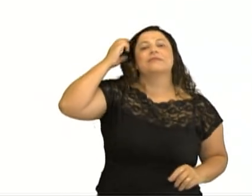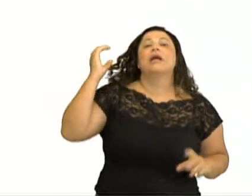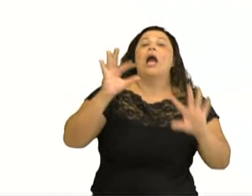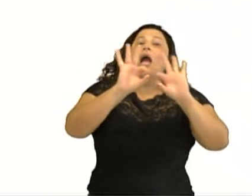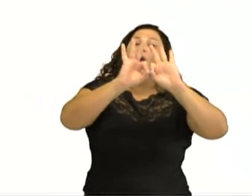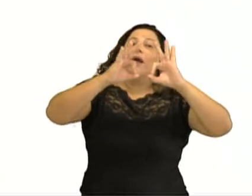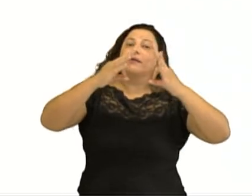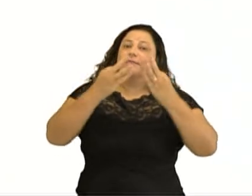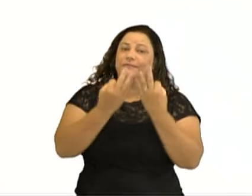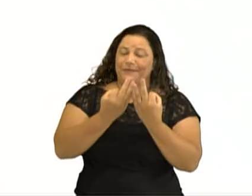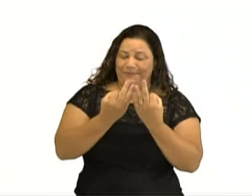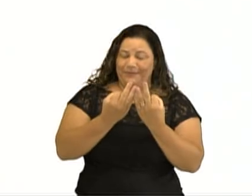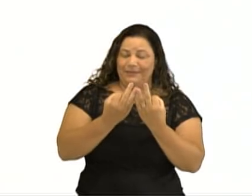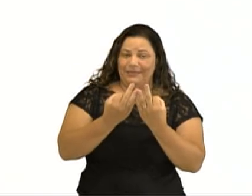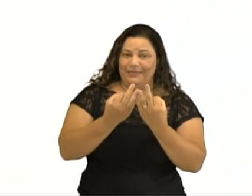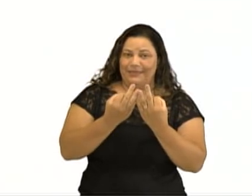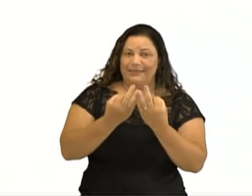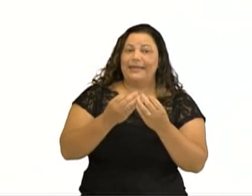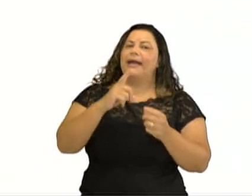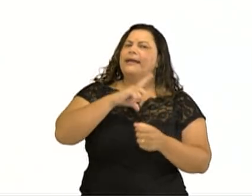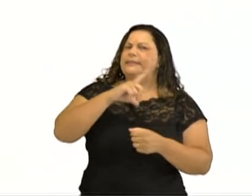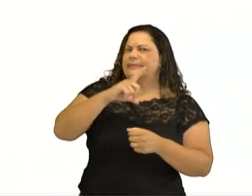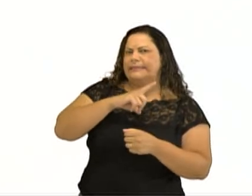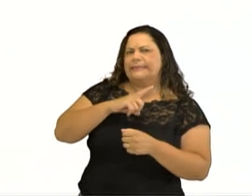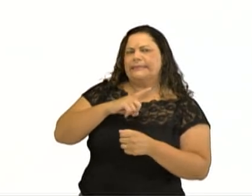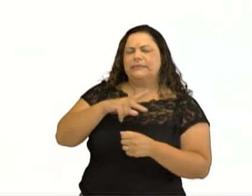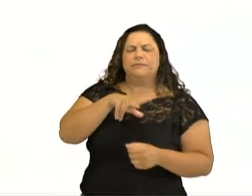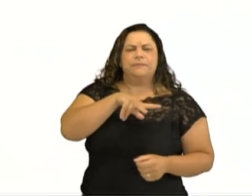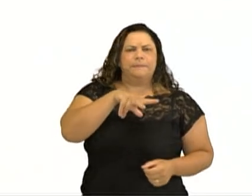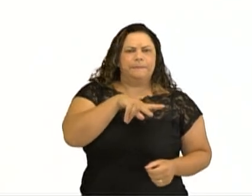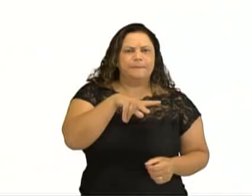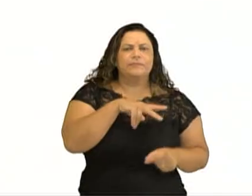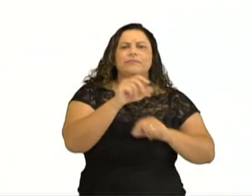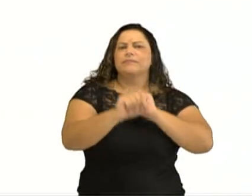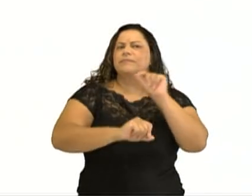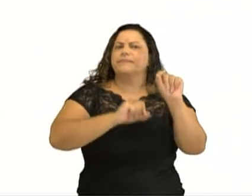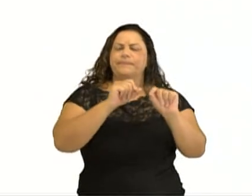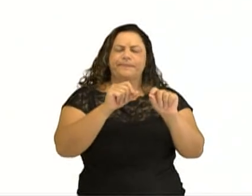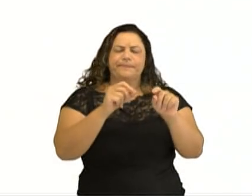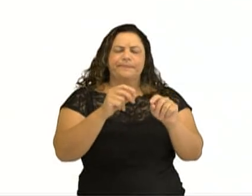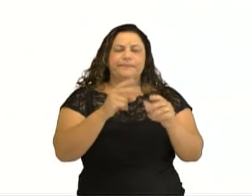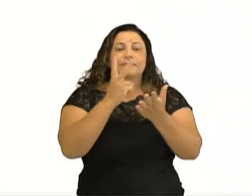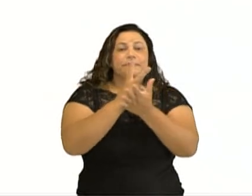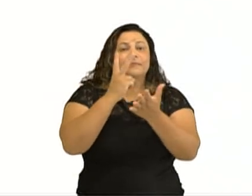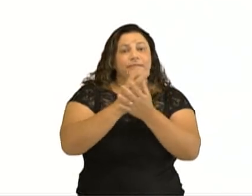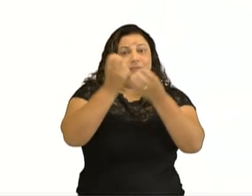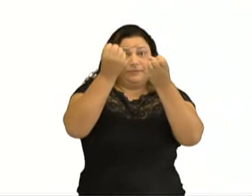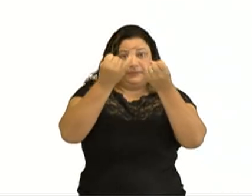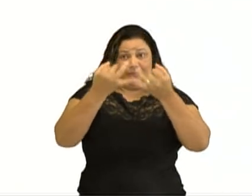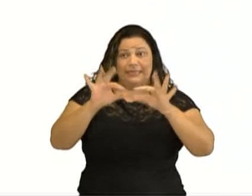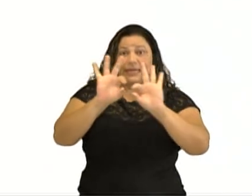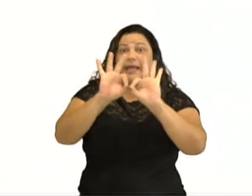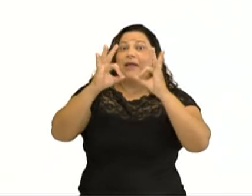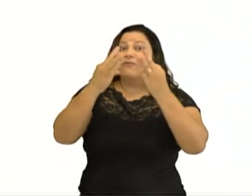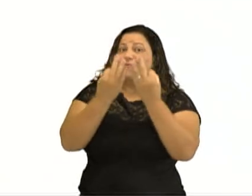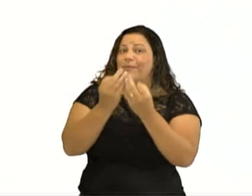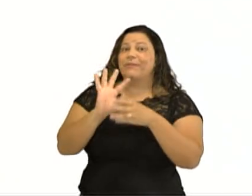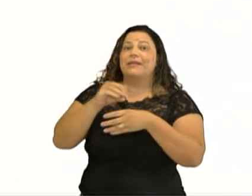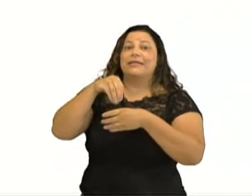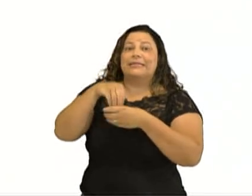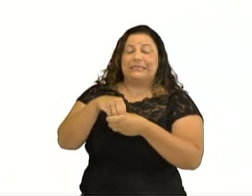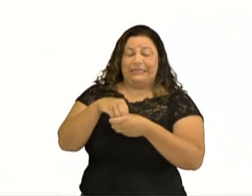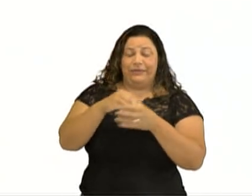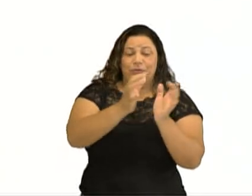vem antes do gênero, ela tem uma particularidade. Sempre que nós formos falar de famílias dentro da